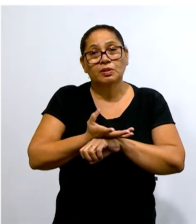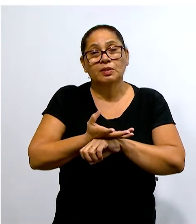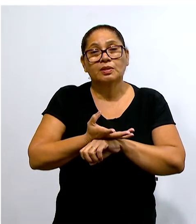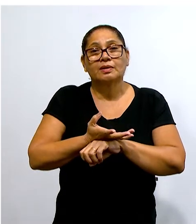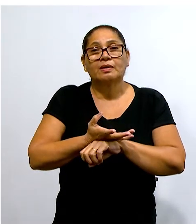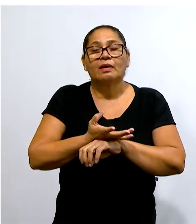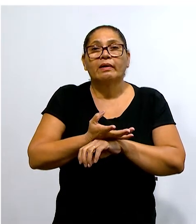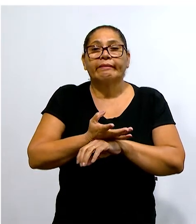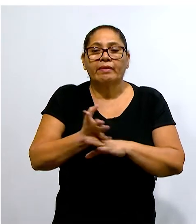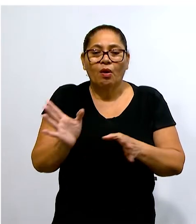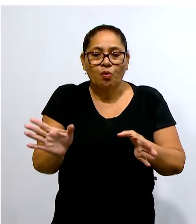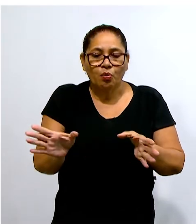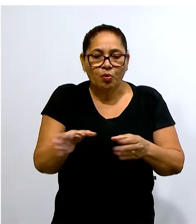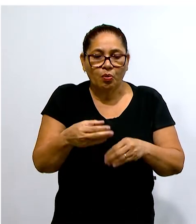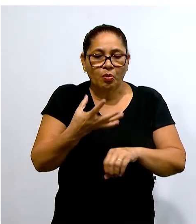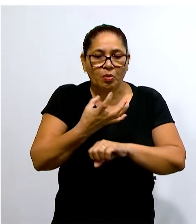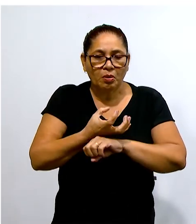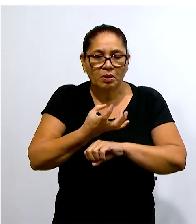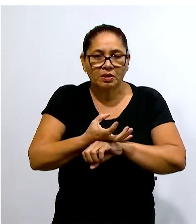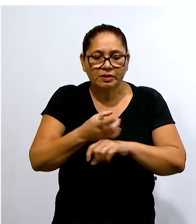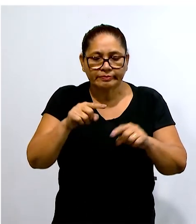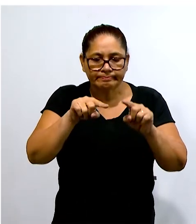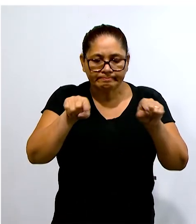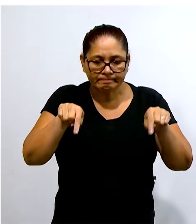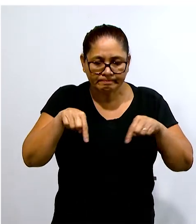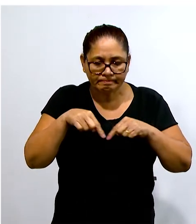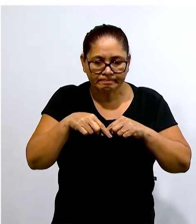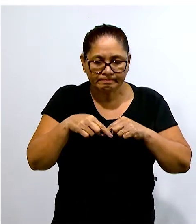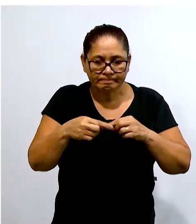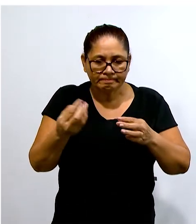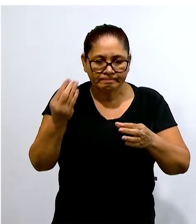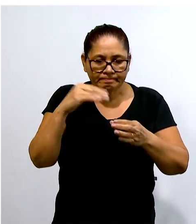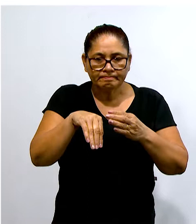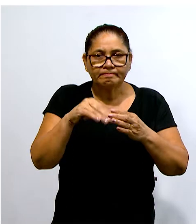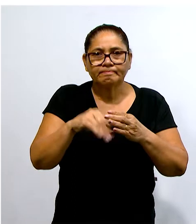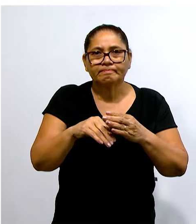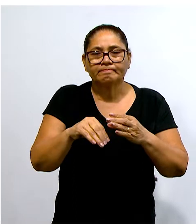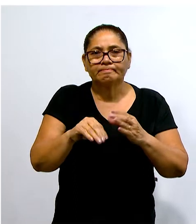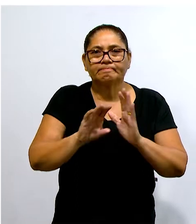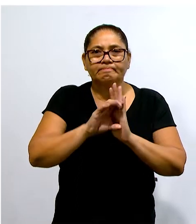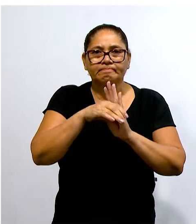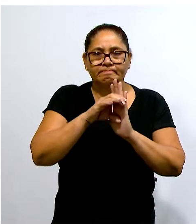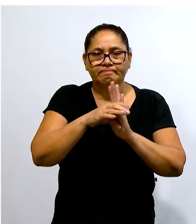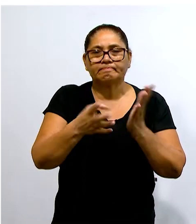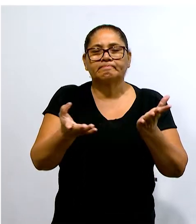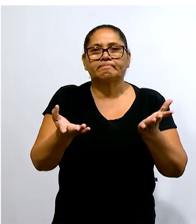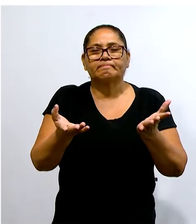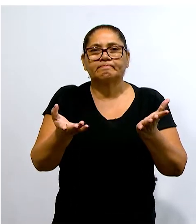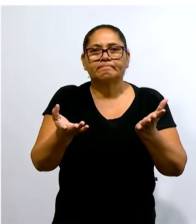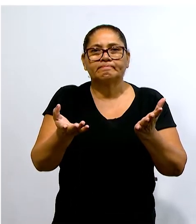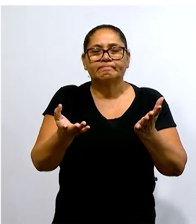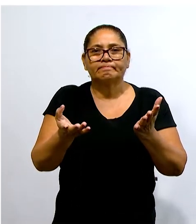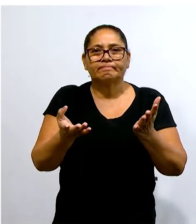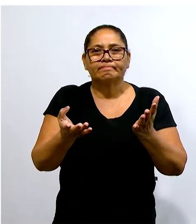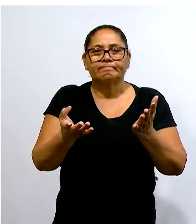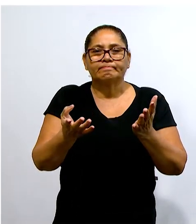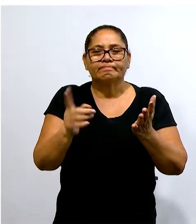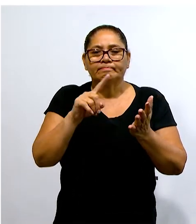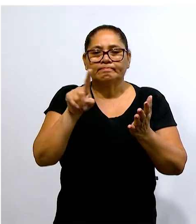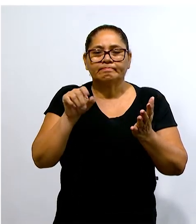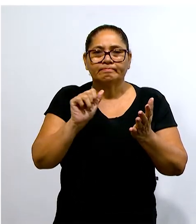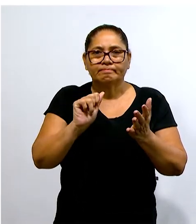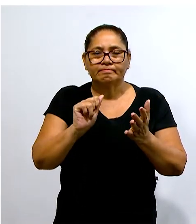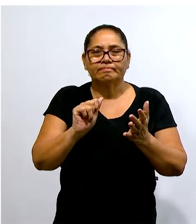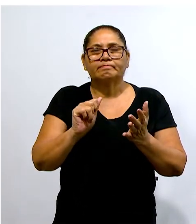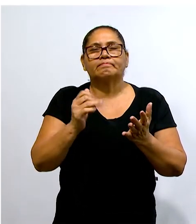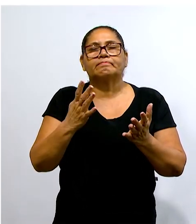disciplinazinhas fechadinhas em formato de caixinhas dentro de uma organização curricular. Então, Zabala nos propõe os